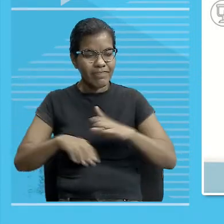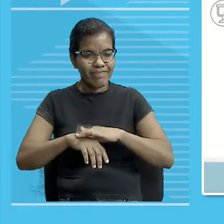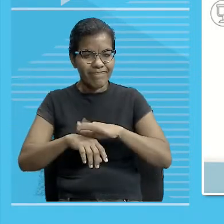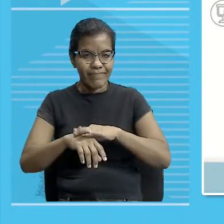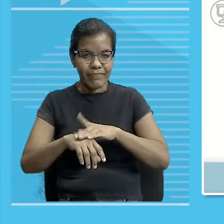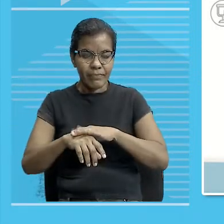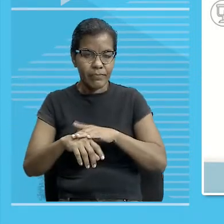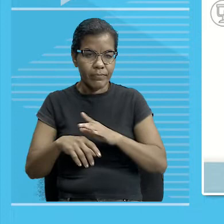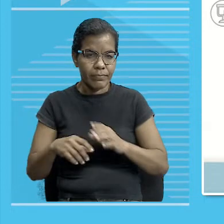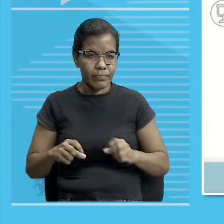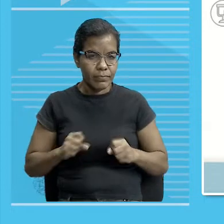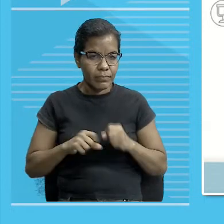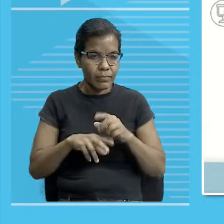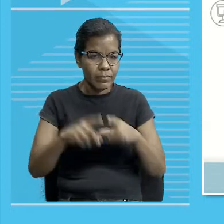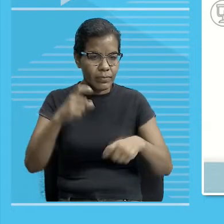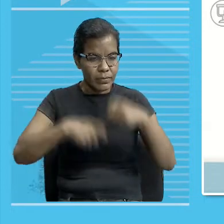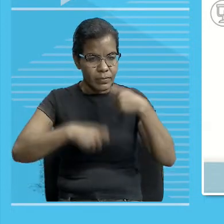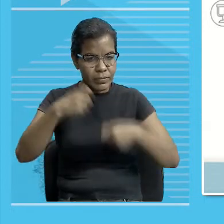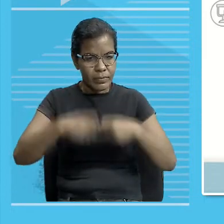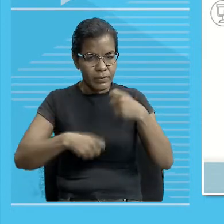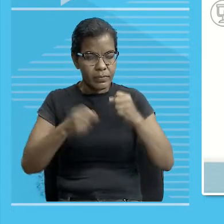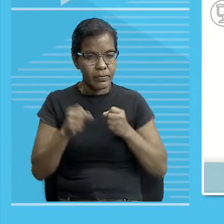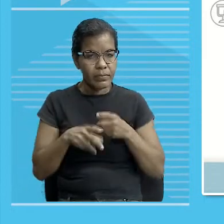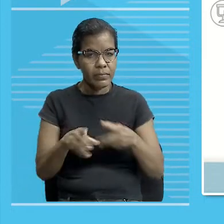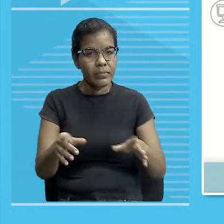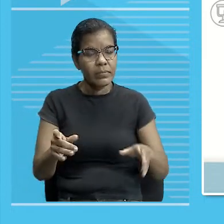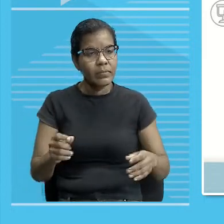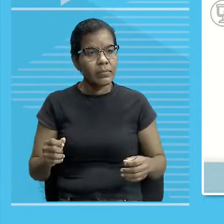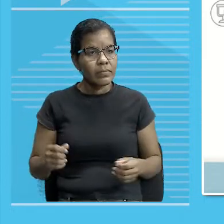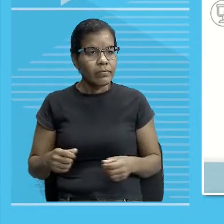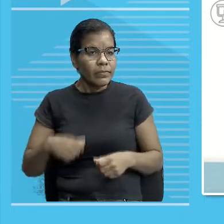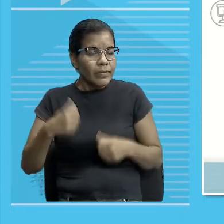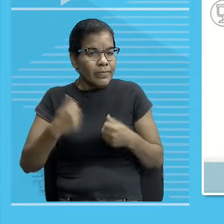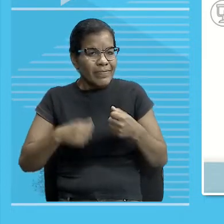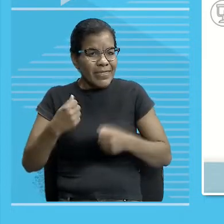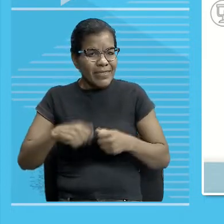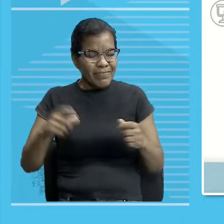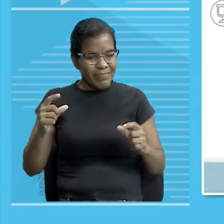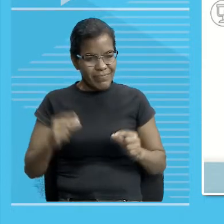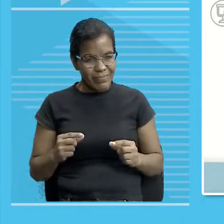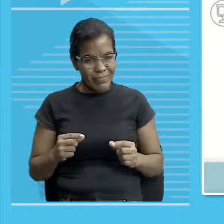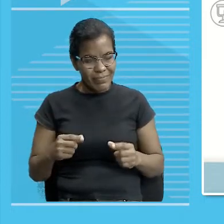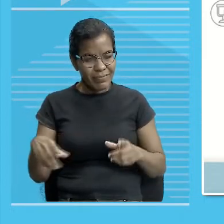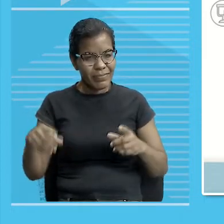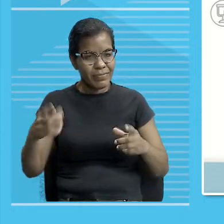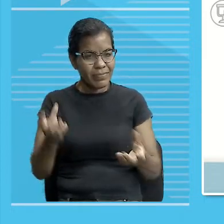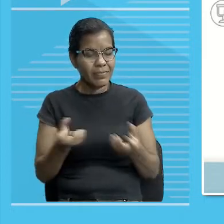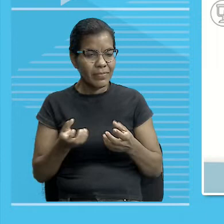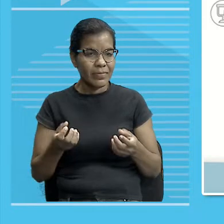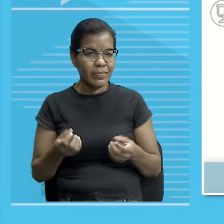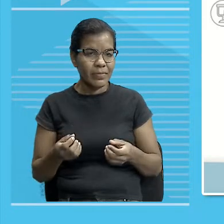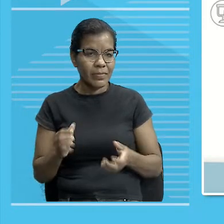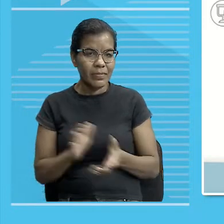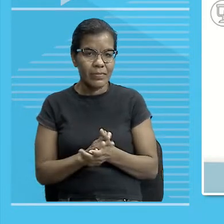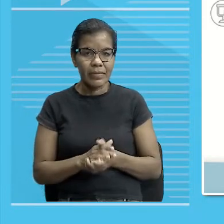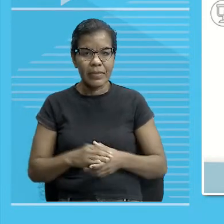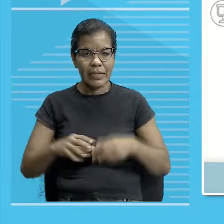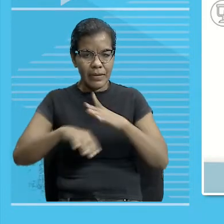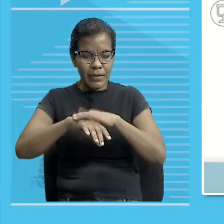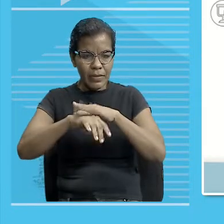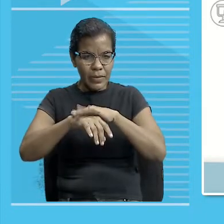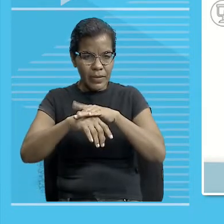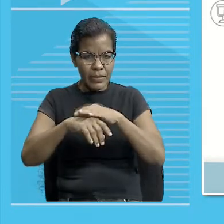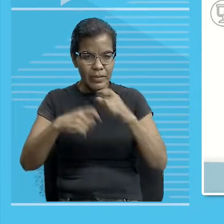doenças. E evidentemente, uma das coisas que menos você quer que aconteça é isso.